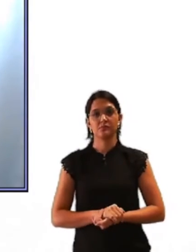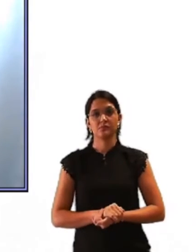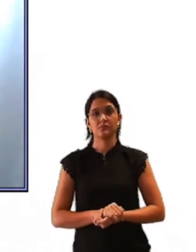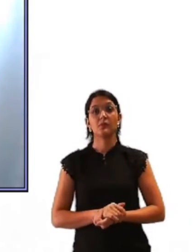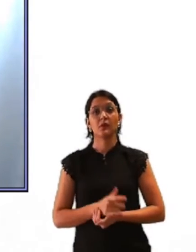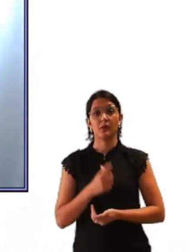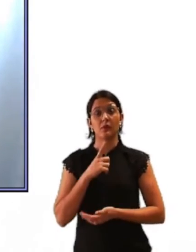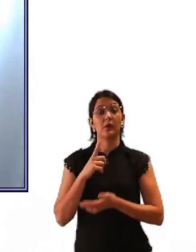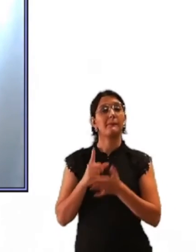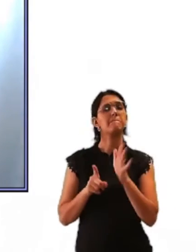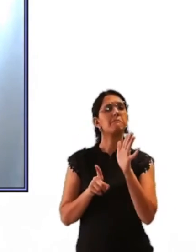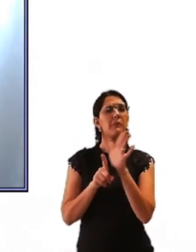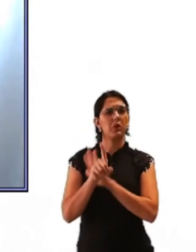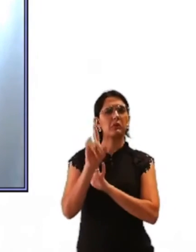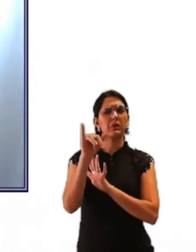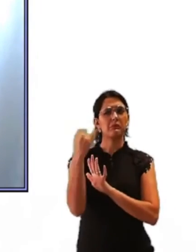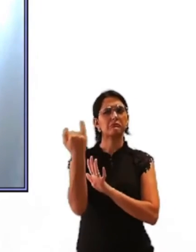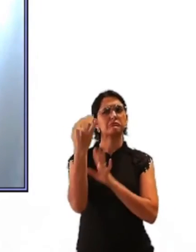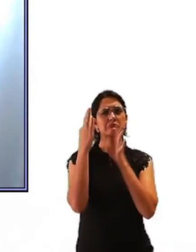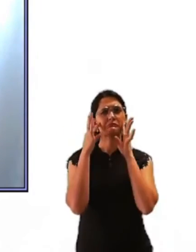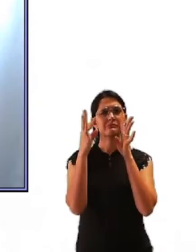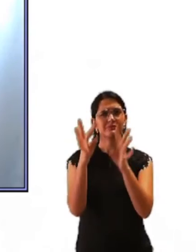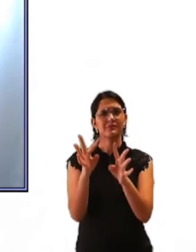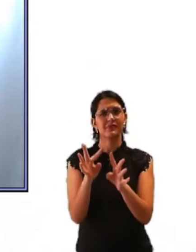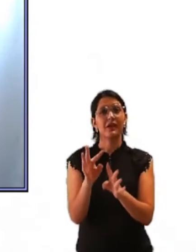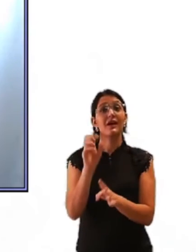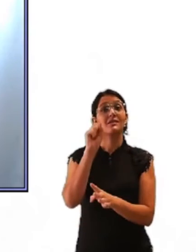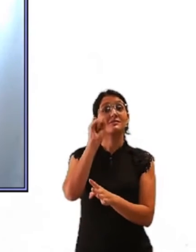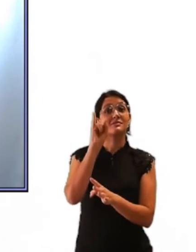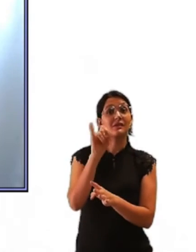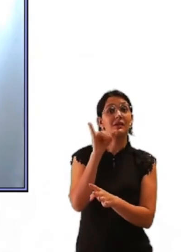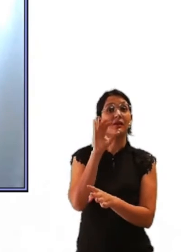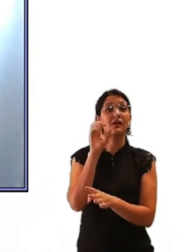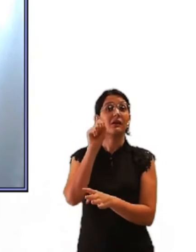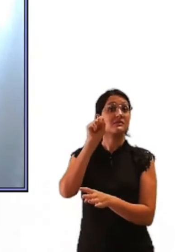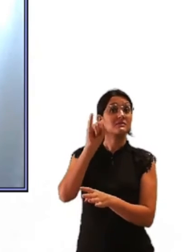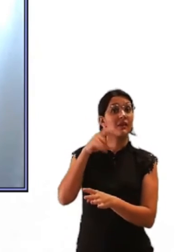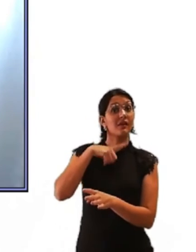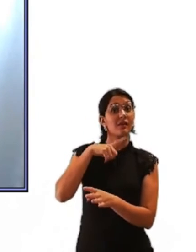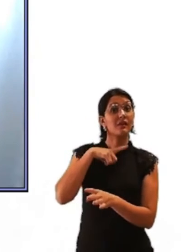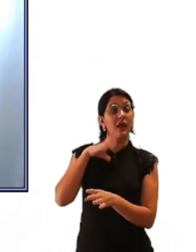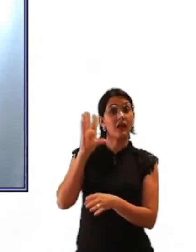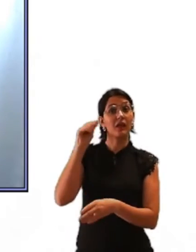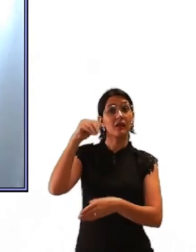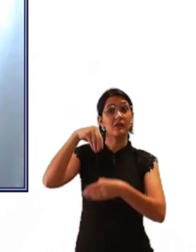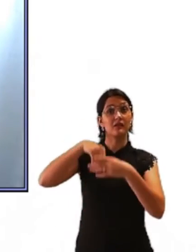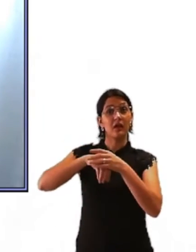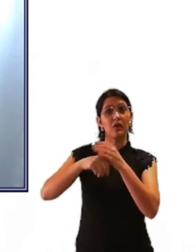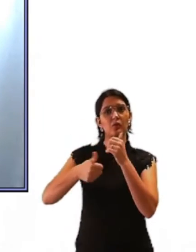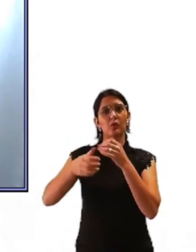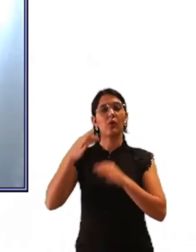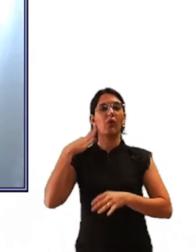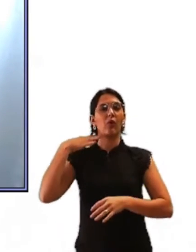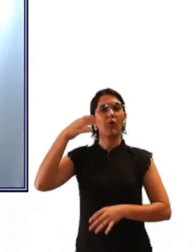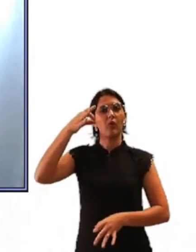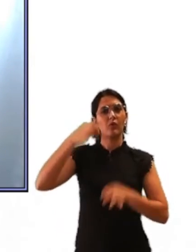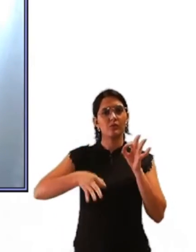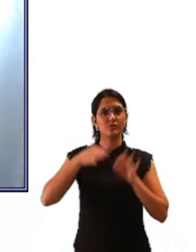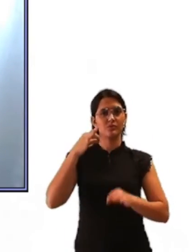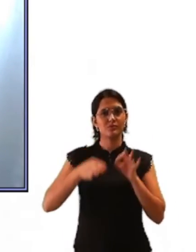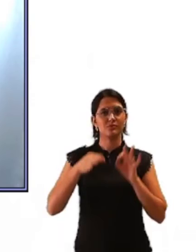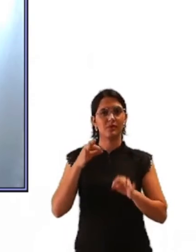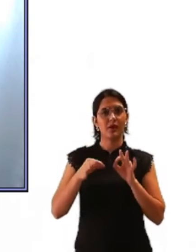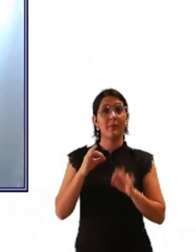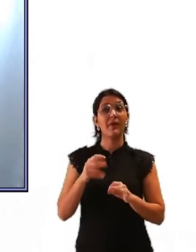Uma pergunta muito interessante aqui, que é a seguinte: se heurística no julgamento explicita o atalho cognitivo aos valores